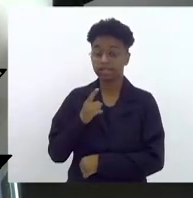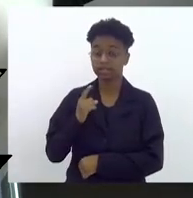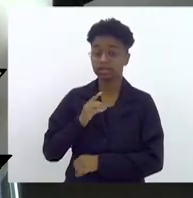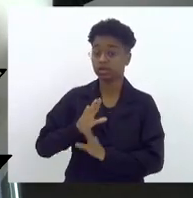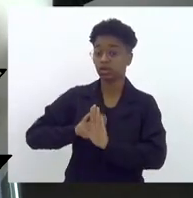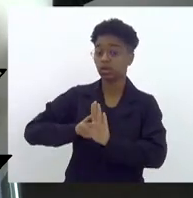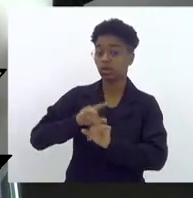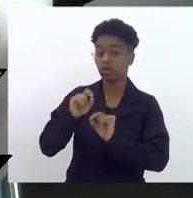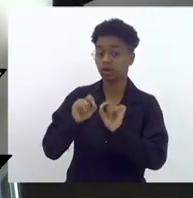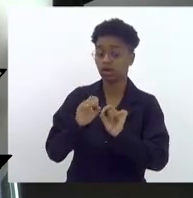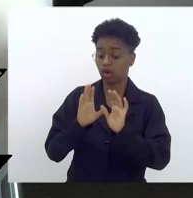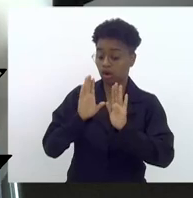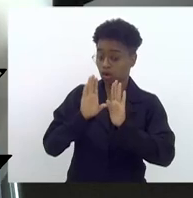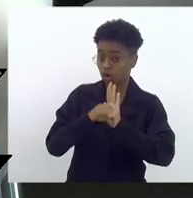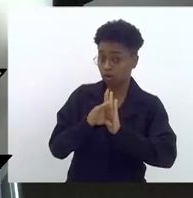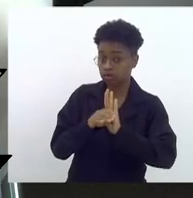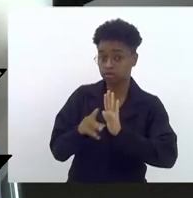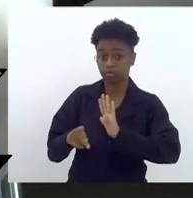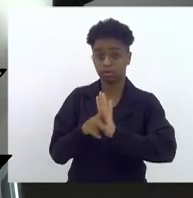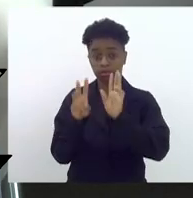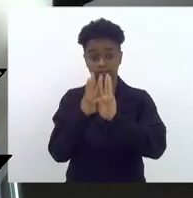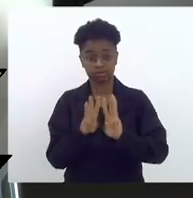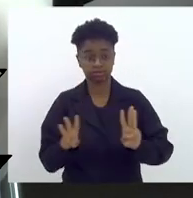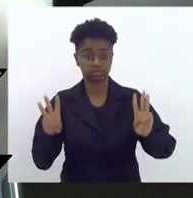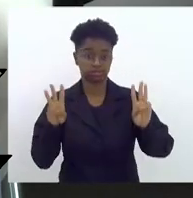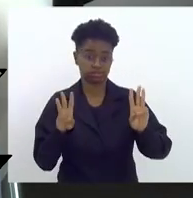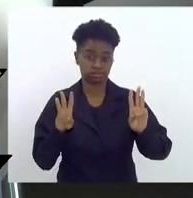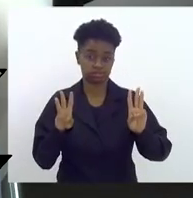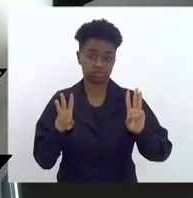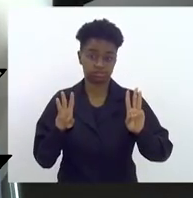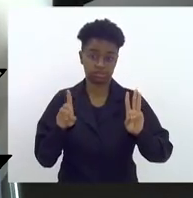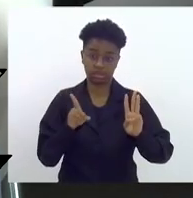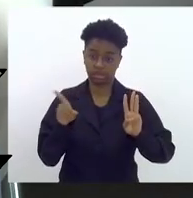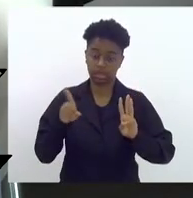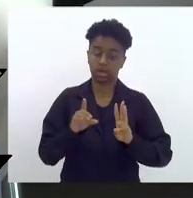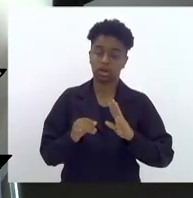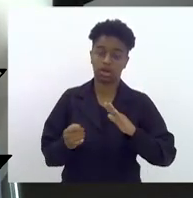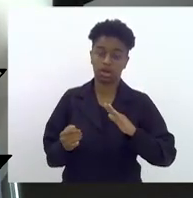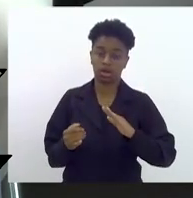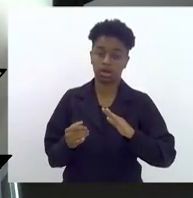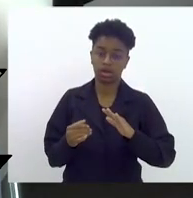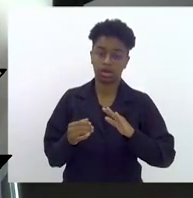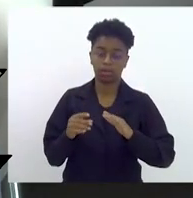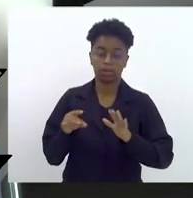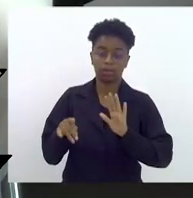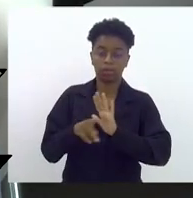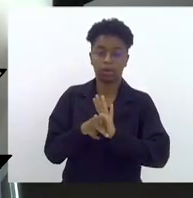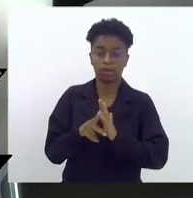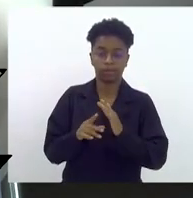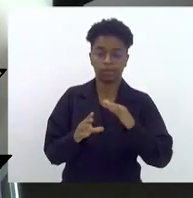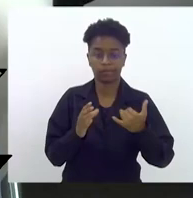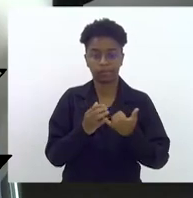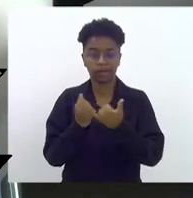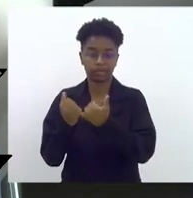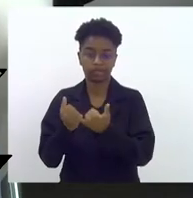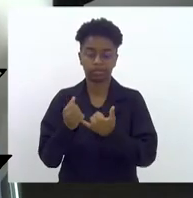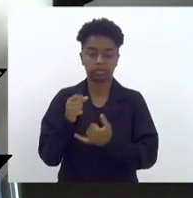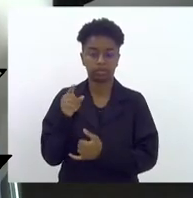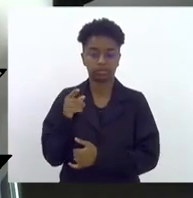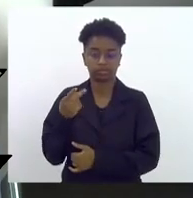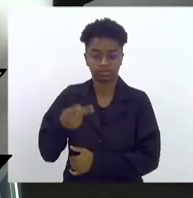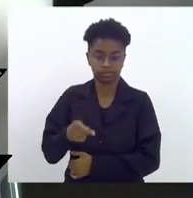nos conceitos que estão lá no site do órgão patrimonial da União então